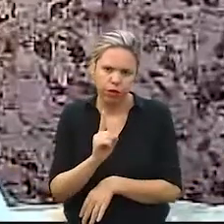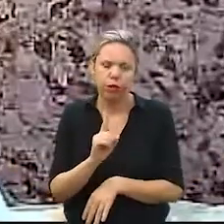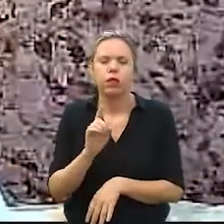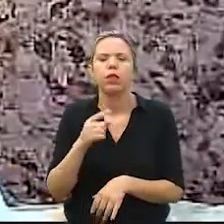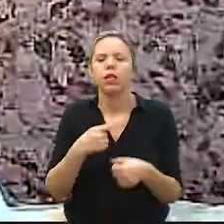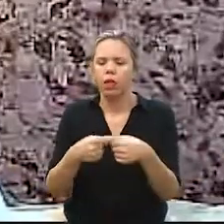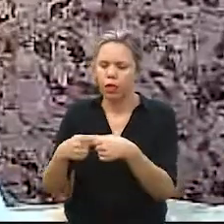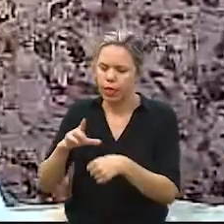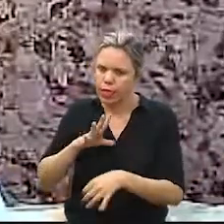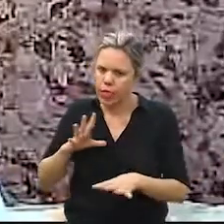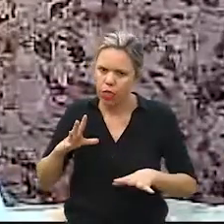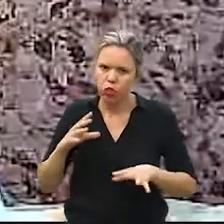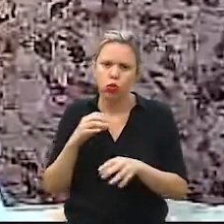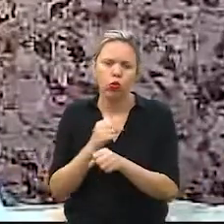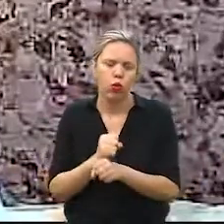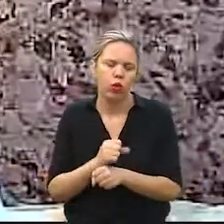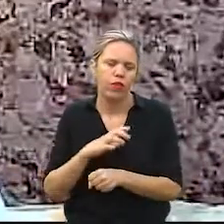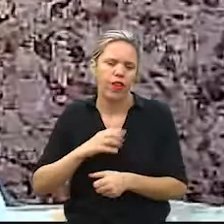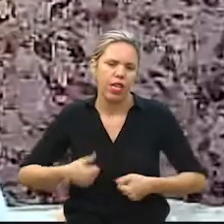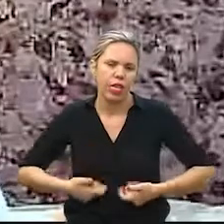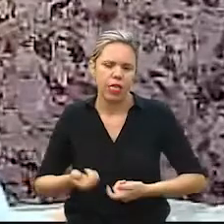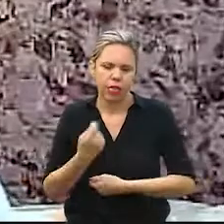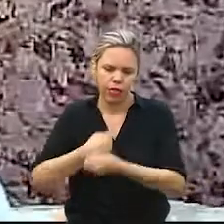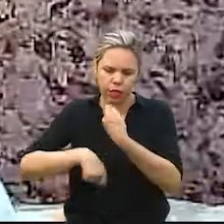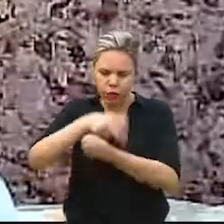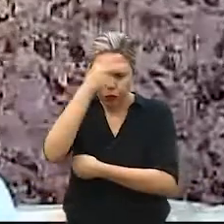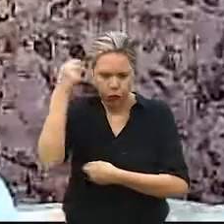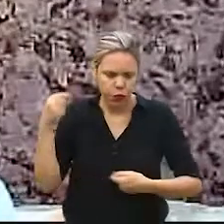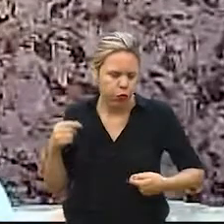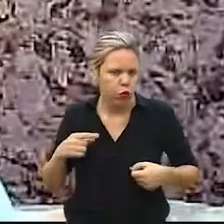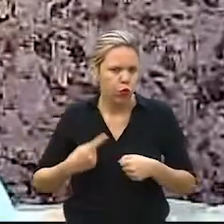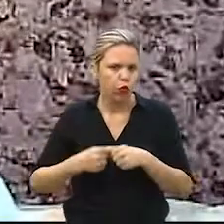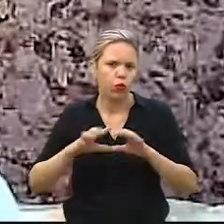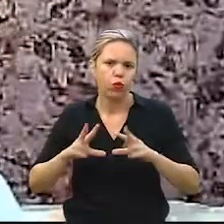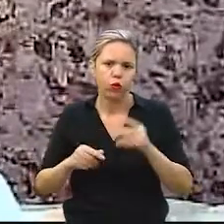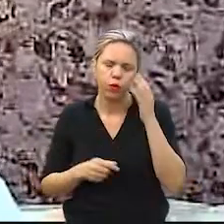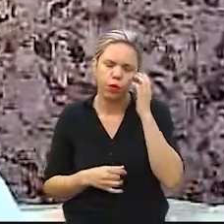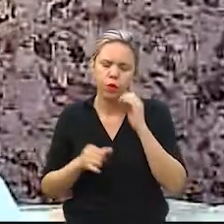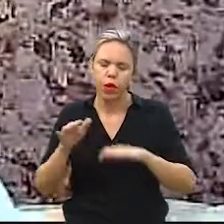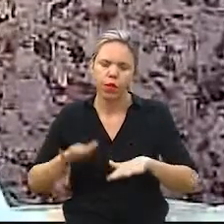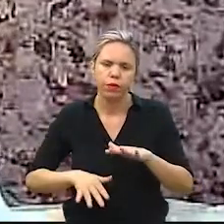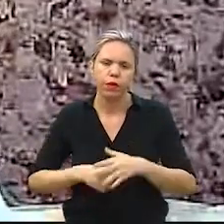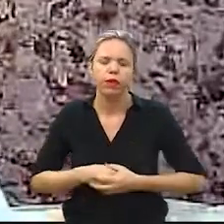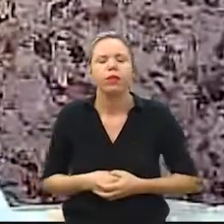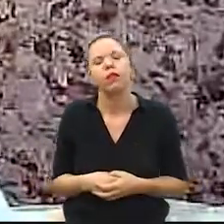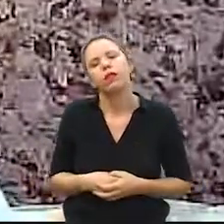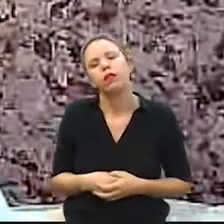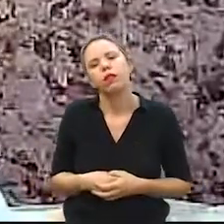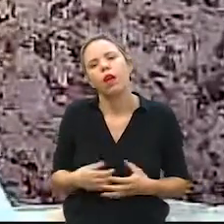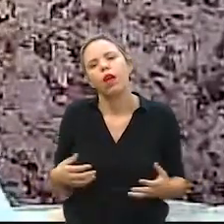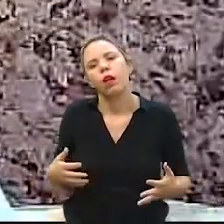que o município vai gastar, quer dizer, a administração pública municipal. E muitas vezes, quer dizer, é